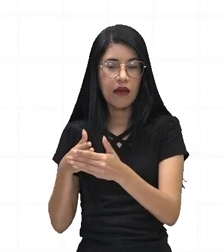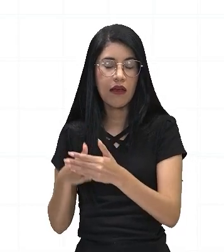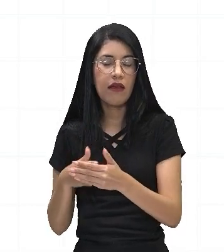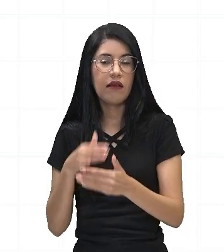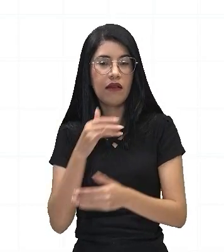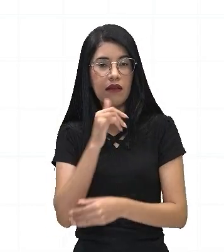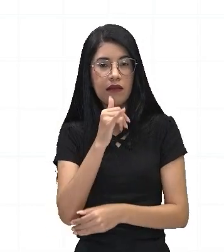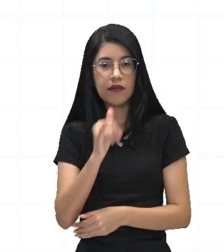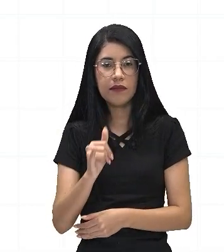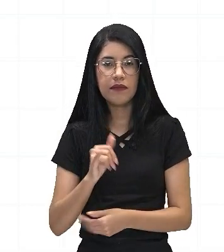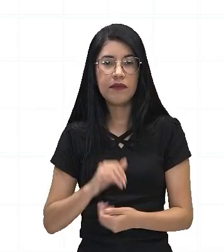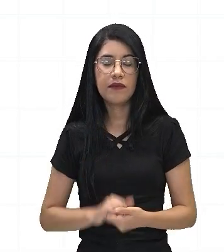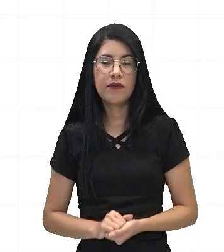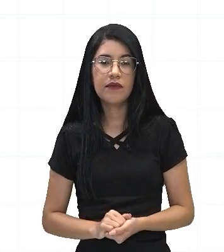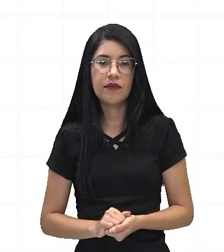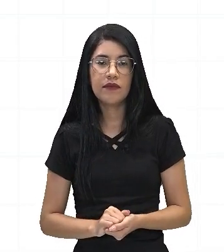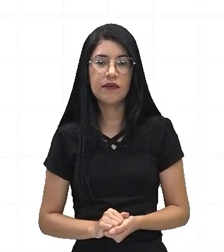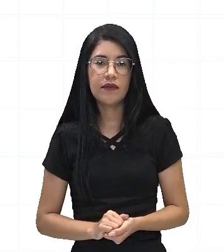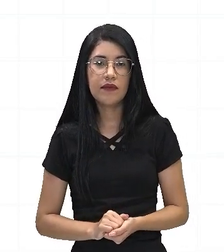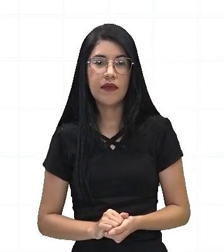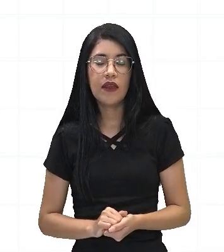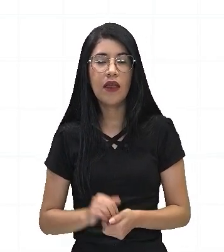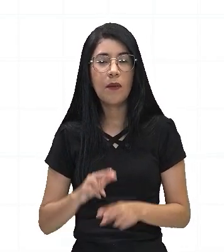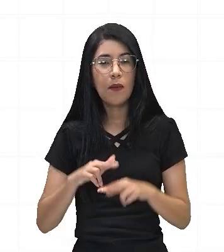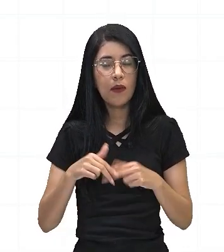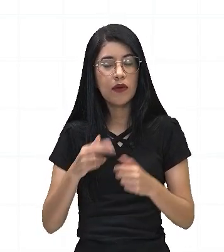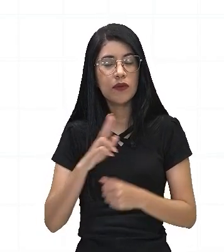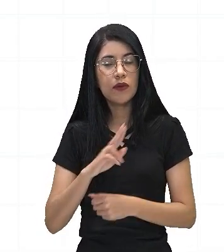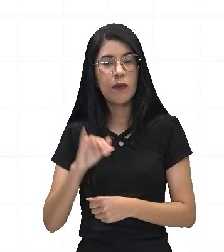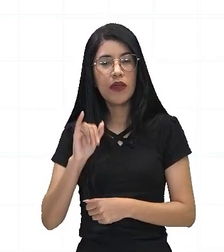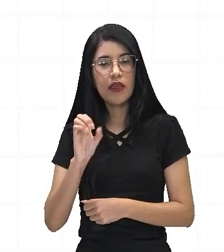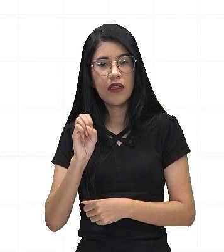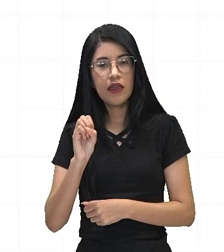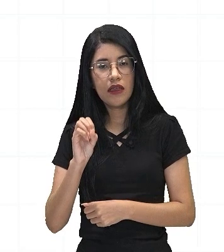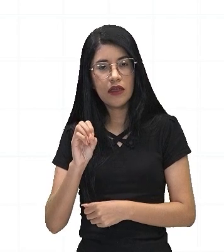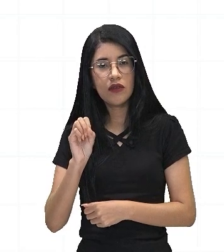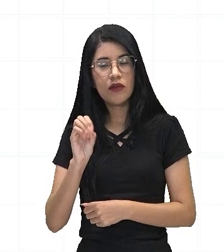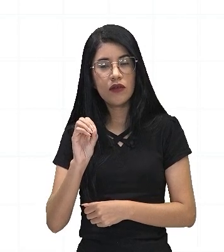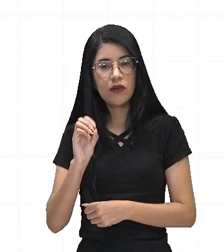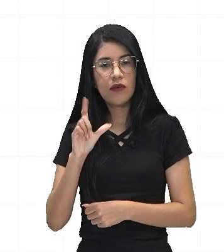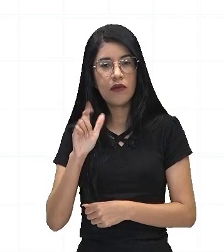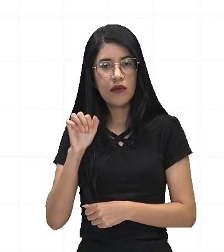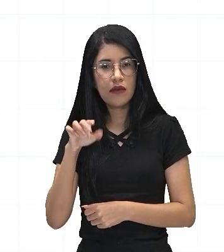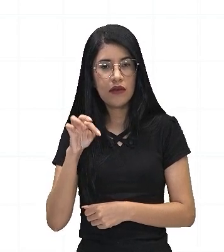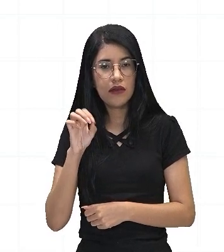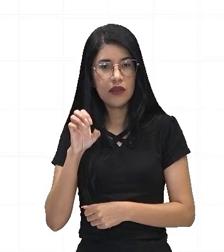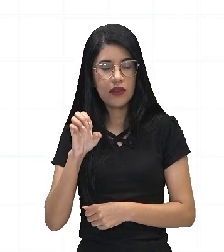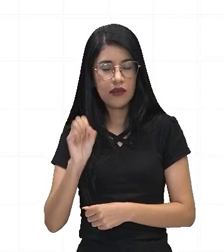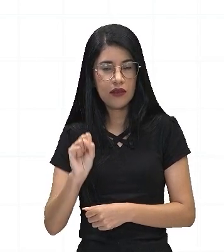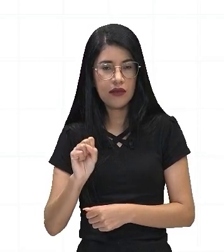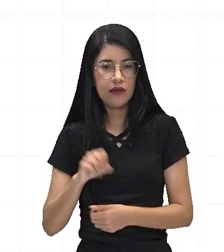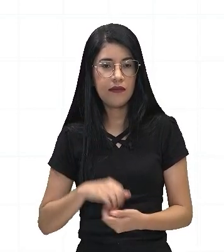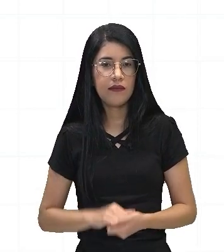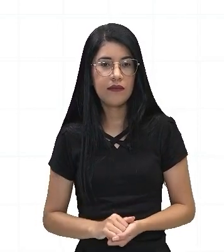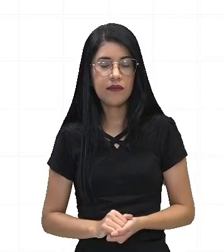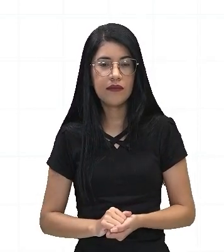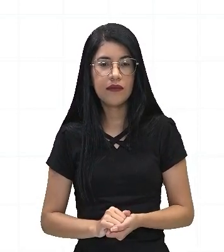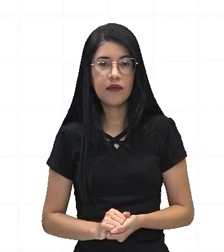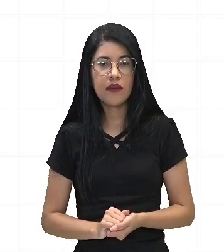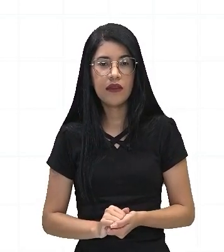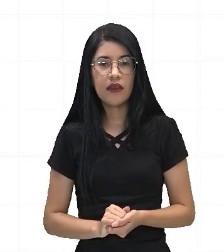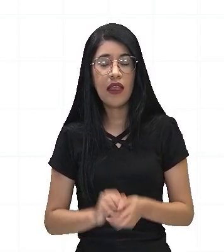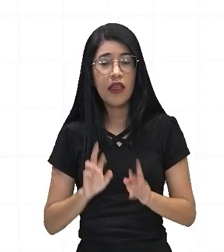dessa corrente elétrica. Eles vão isolar, por isso que eles são chamados aí de materiais isolantes. Os isolantes